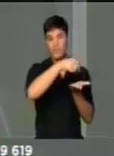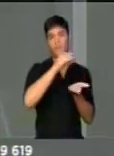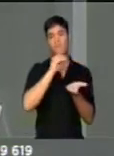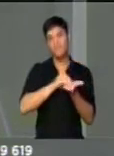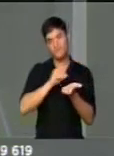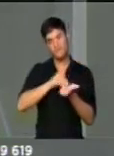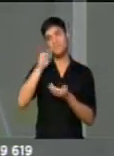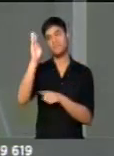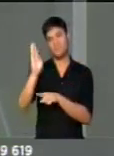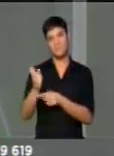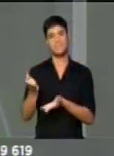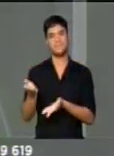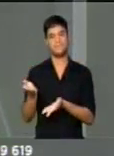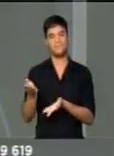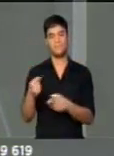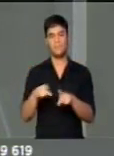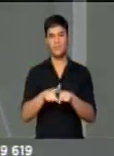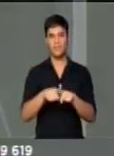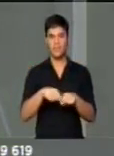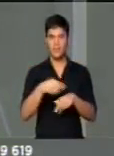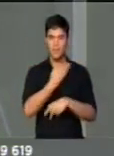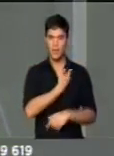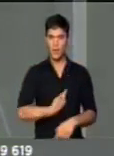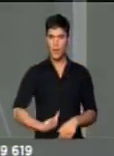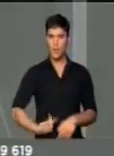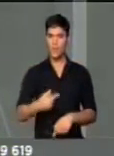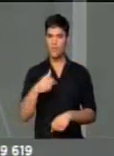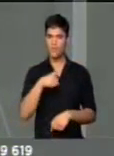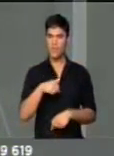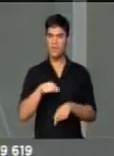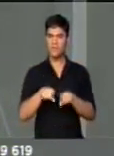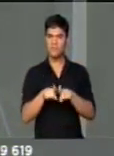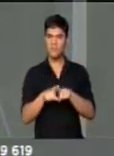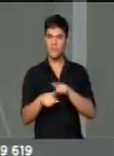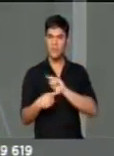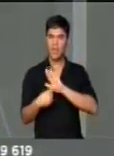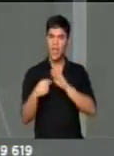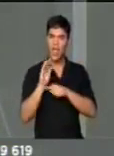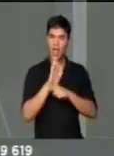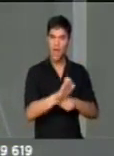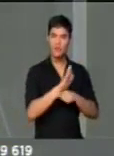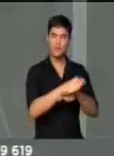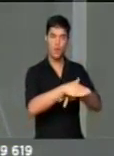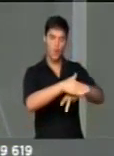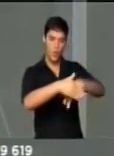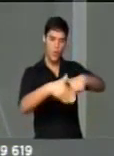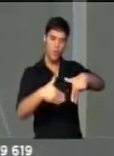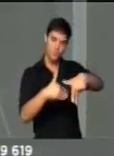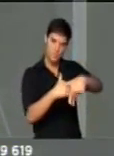Um governo que patrocinou os maiores esquemas e os maiores casos de corrupção desse país,